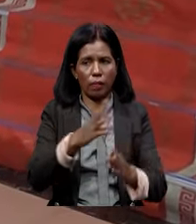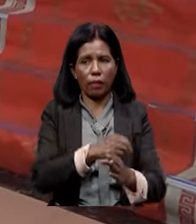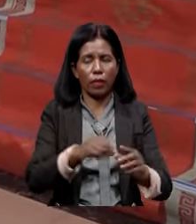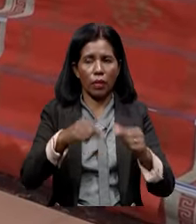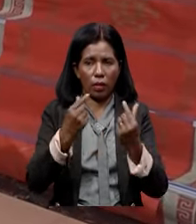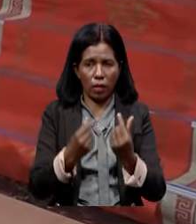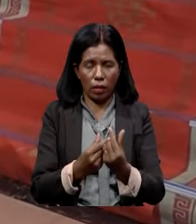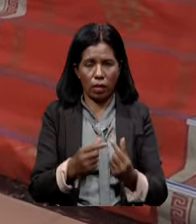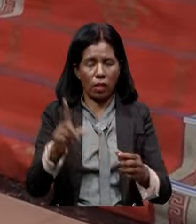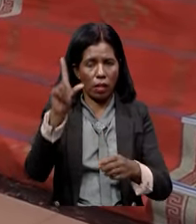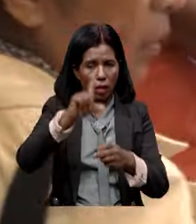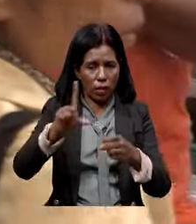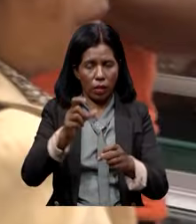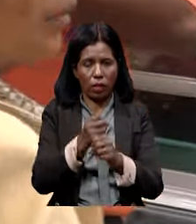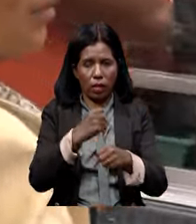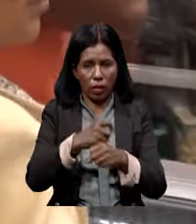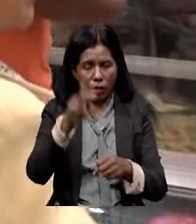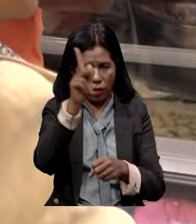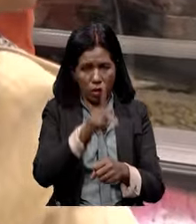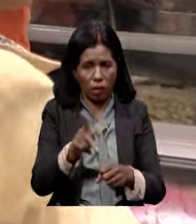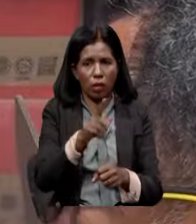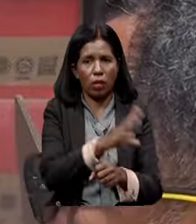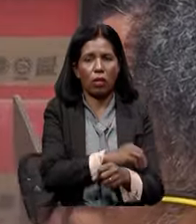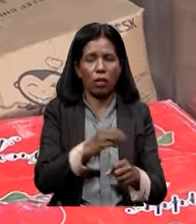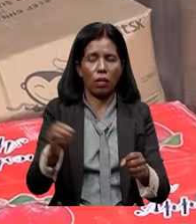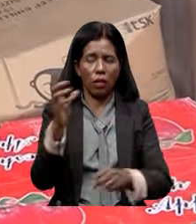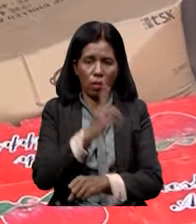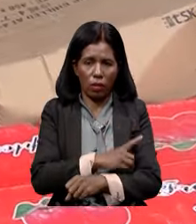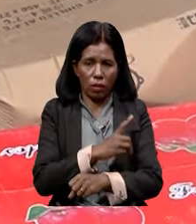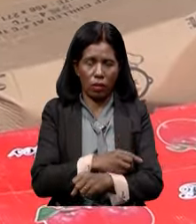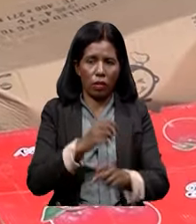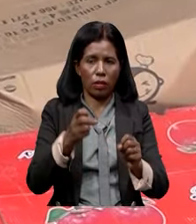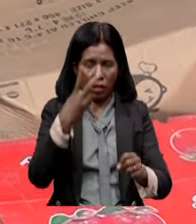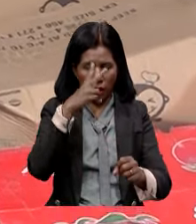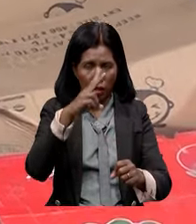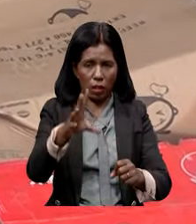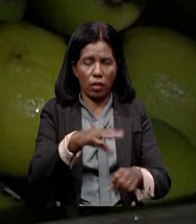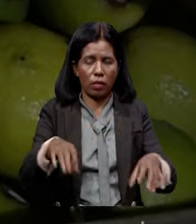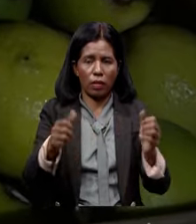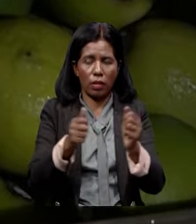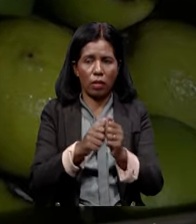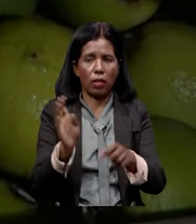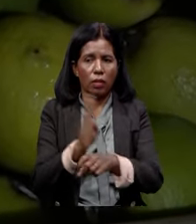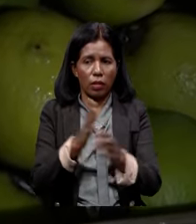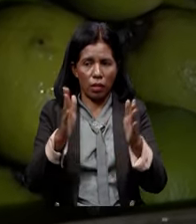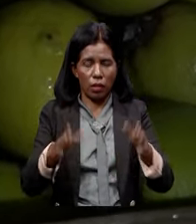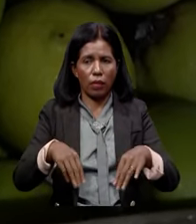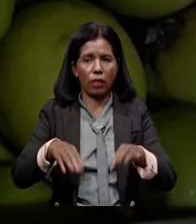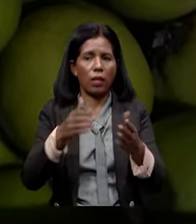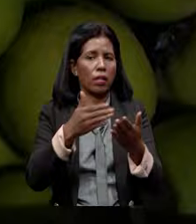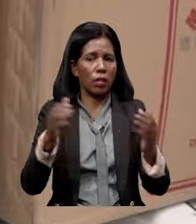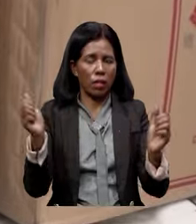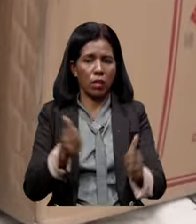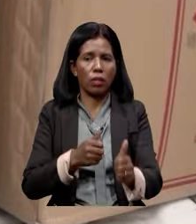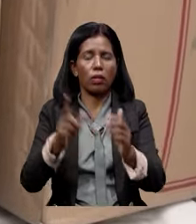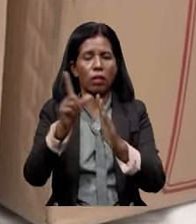ekipa operasaun no laboratorium halo fiskalizasaun ho inspeksaun loron loron ho di hare ba operador no negosiante sira ne be fan sa san la tui